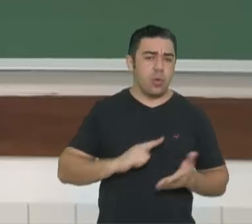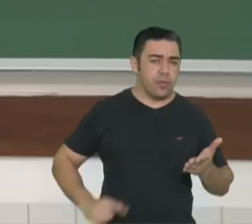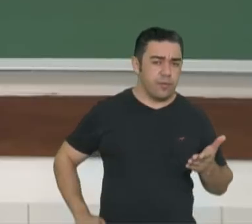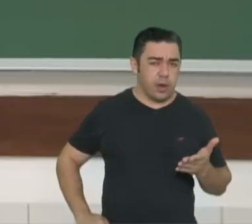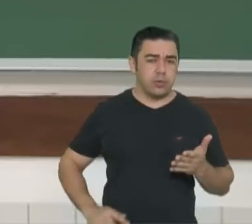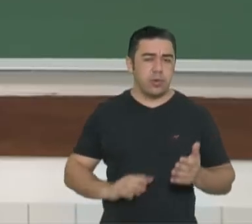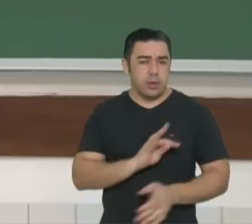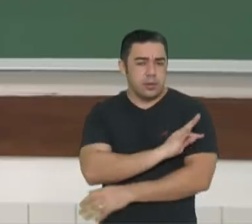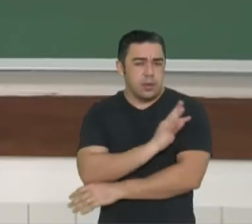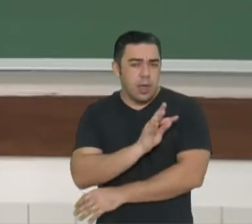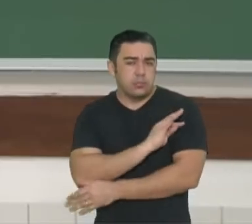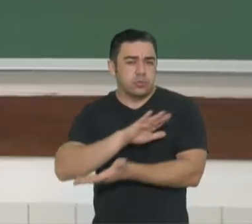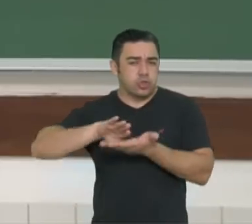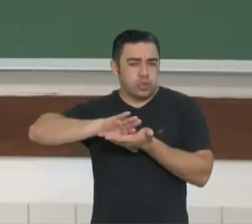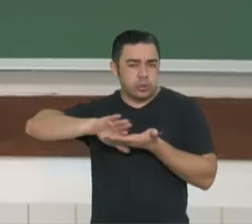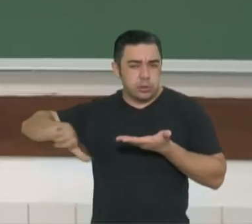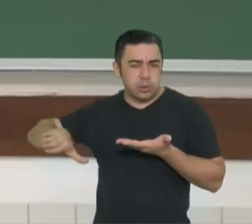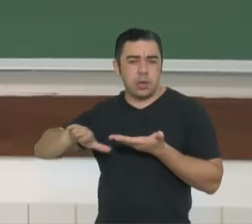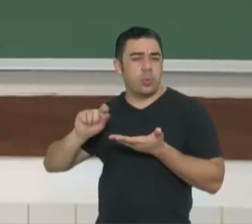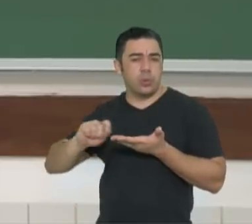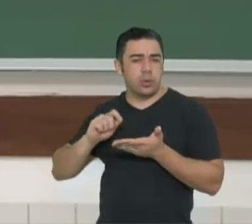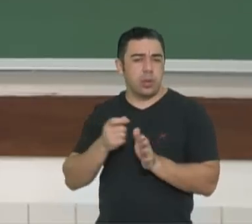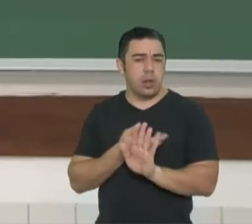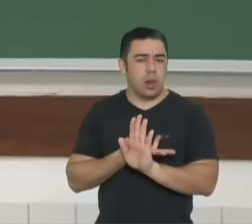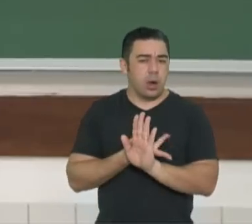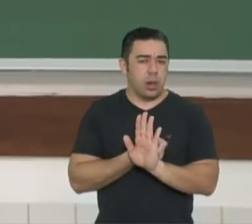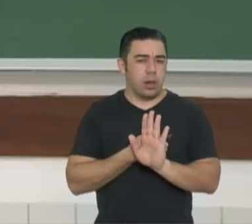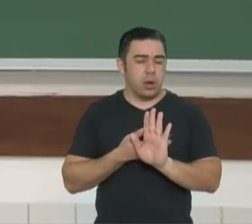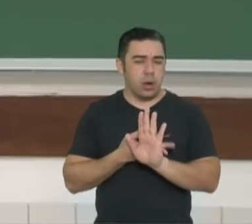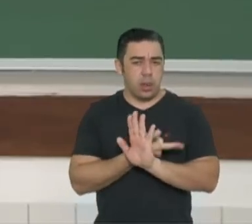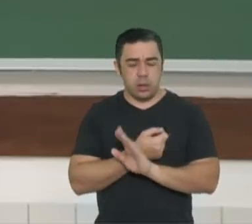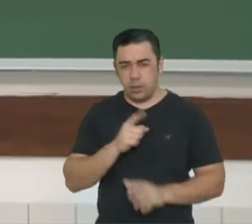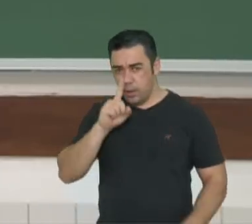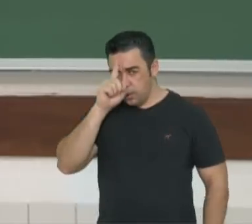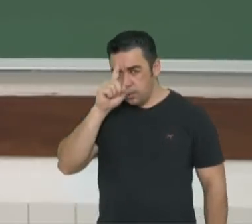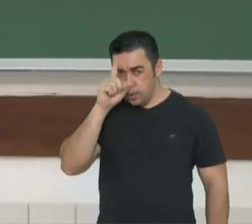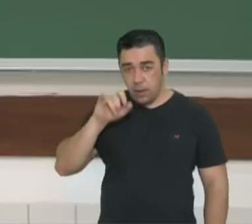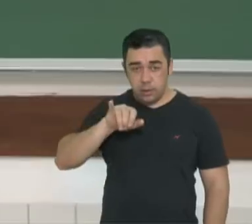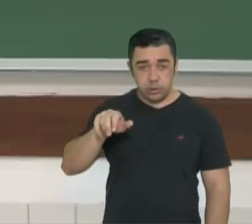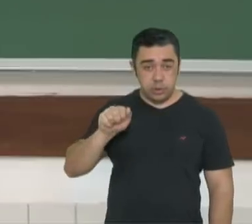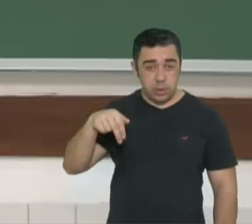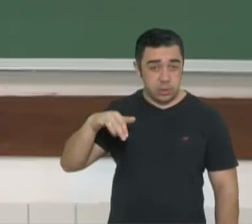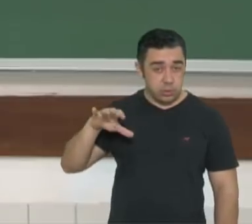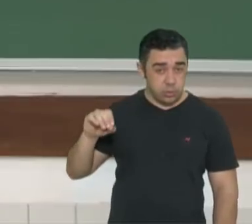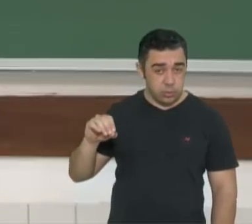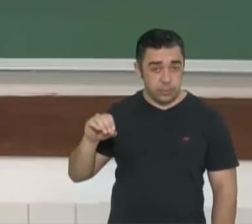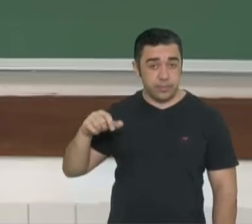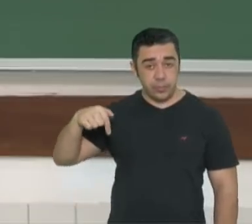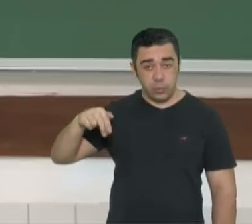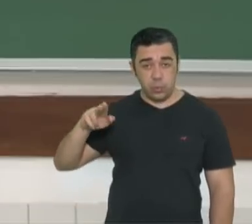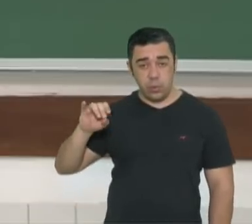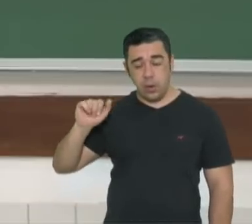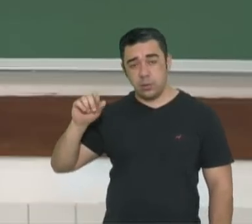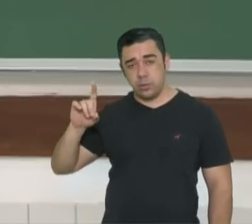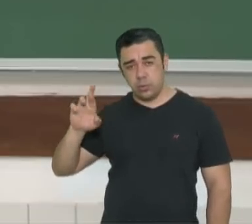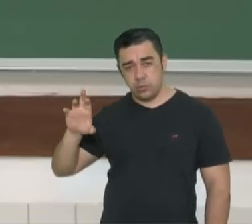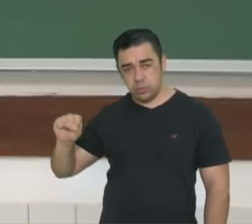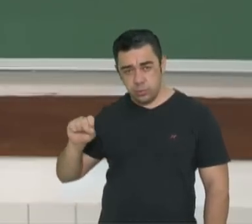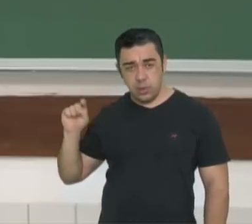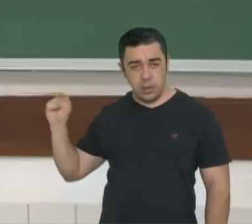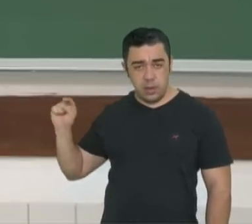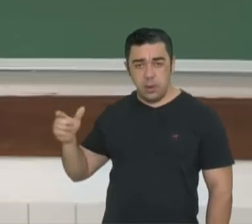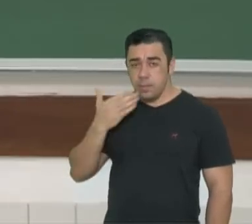tiraria o Brasil da corrupção. Essa é a grande ideia, então, do Jânio Quadros. Ele se elegeu com esse programa, com